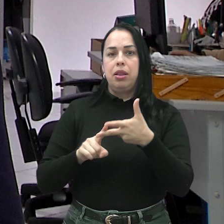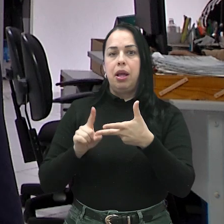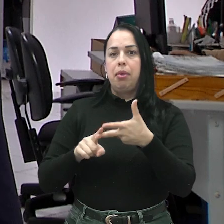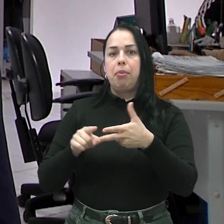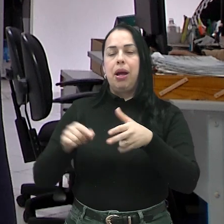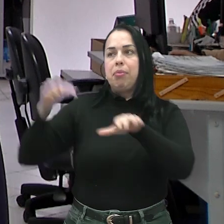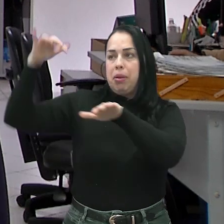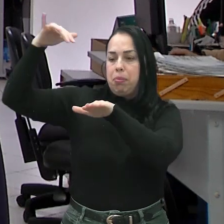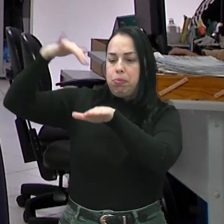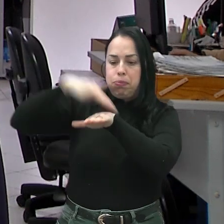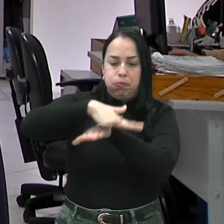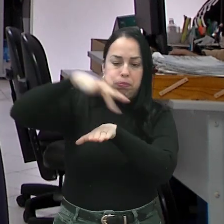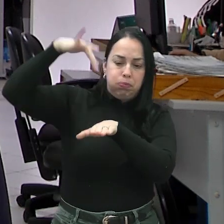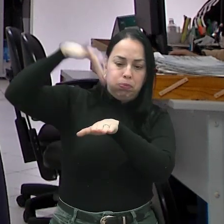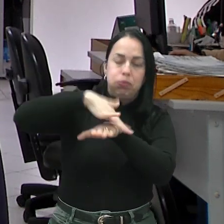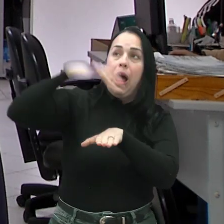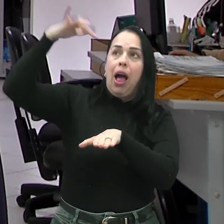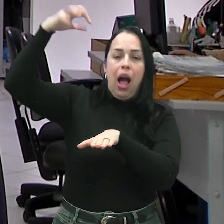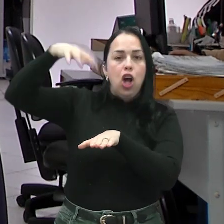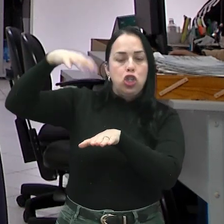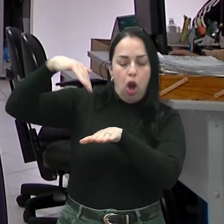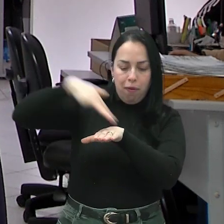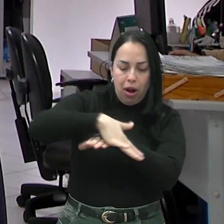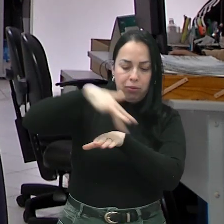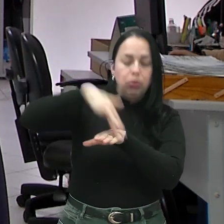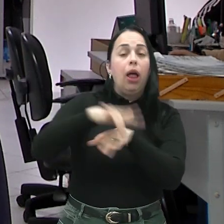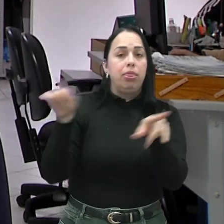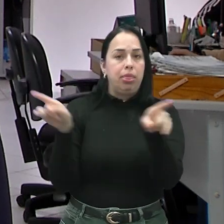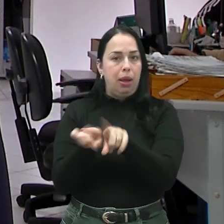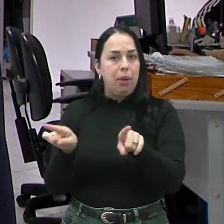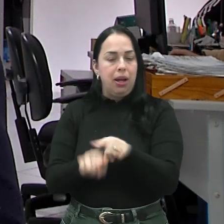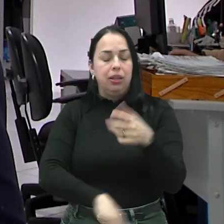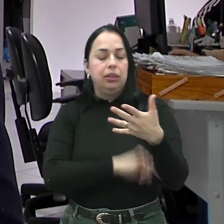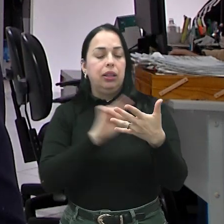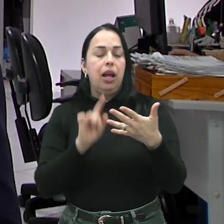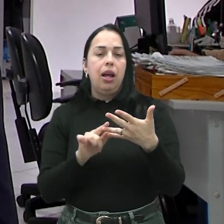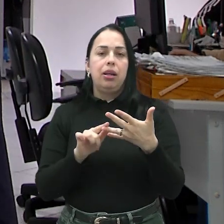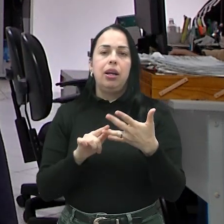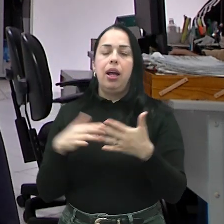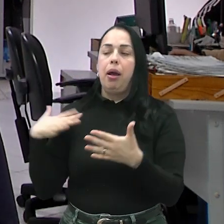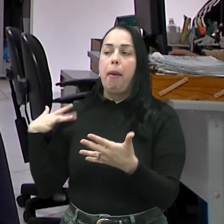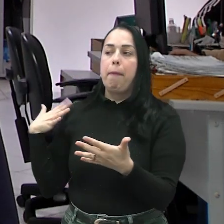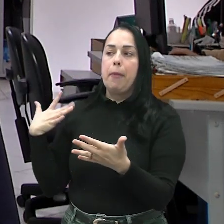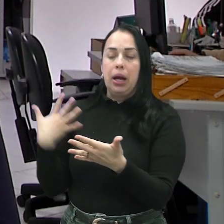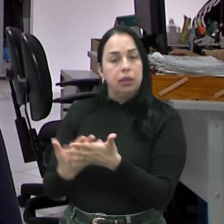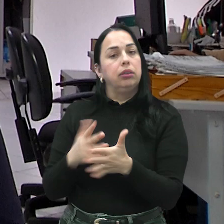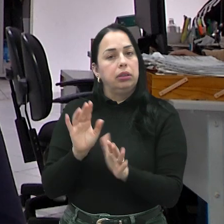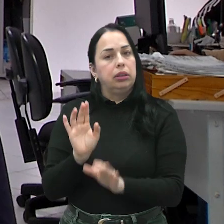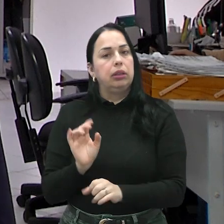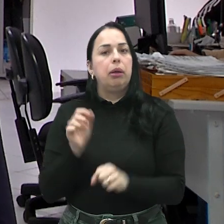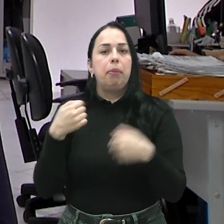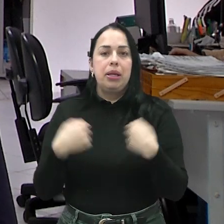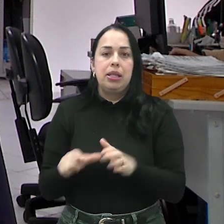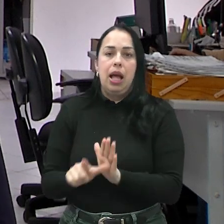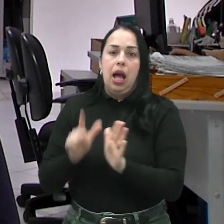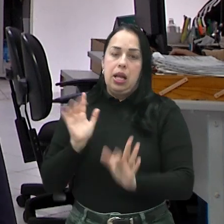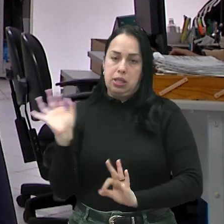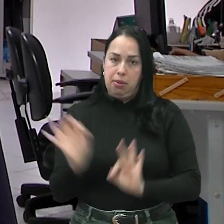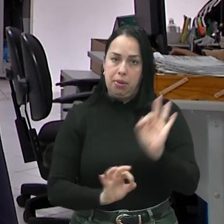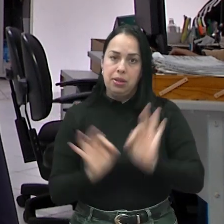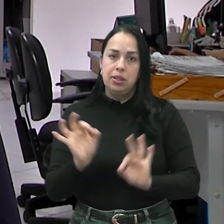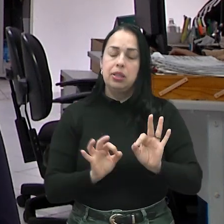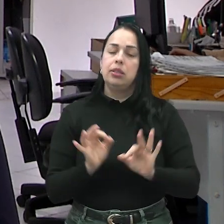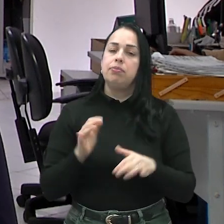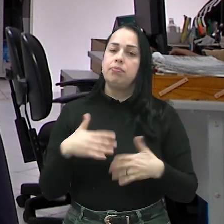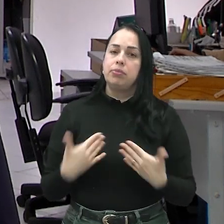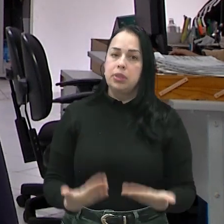de galerias de águas pluviais pela prefeitura também. Então, é um trabalho mais a longo prazo que tem que haver um